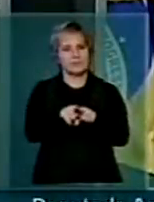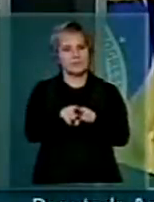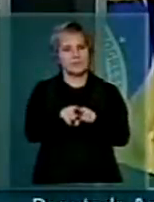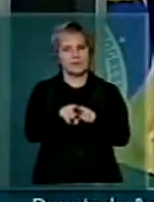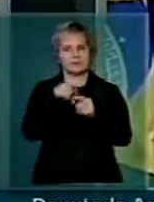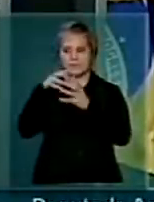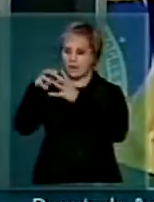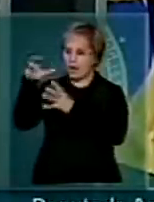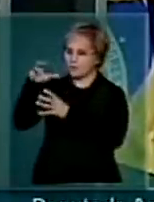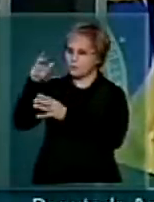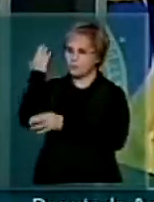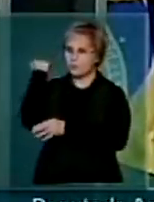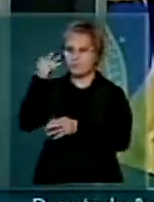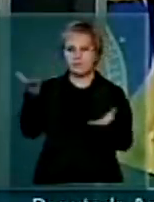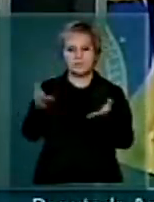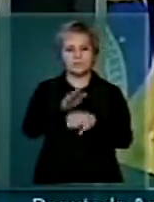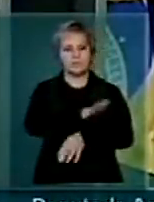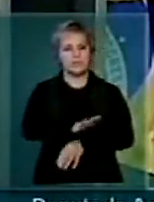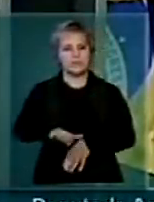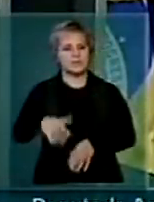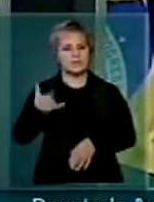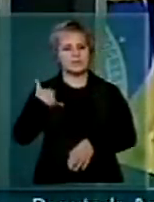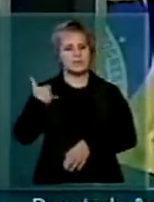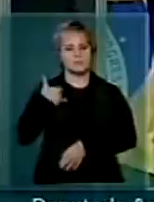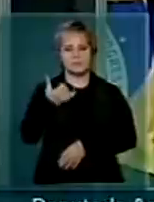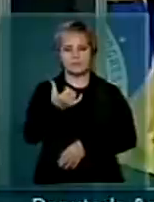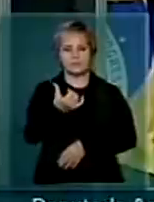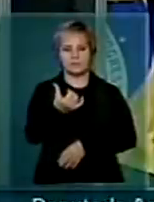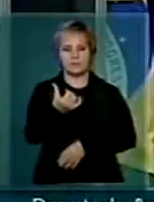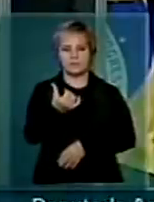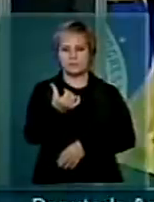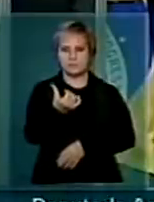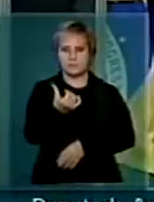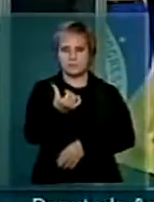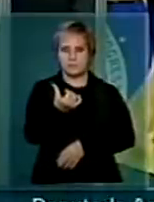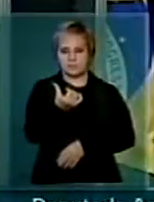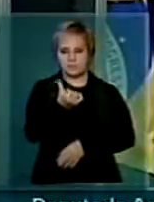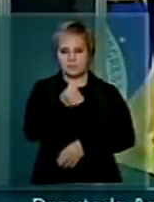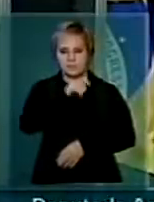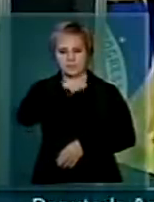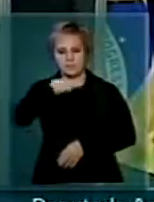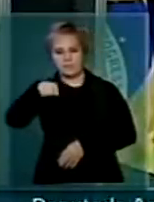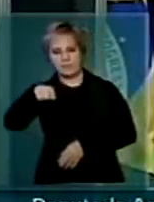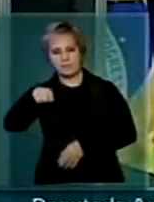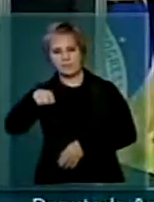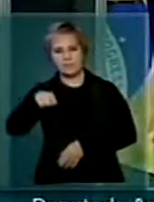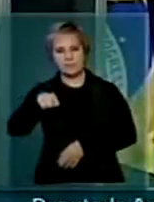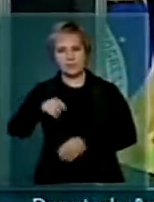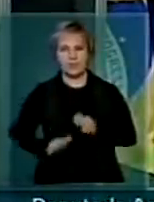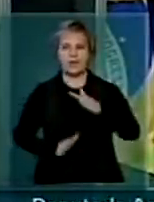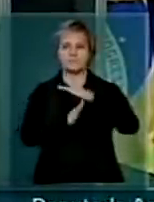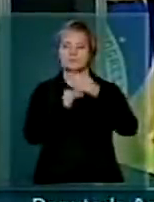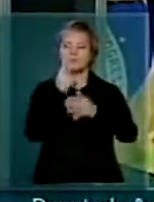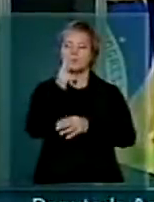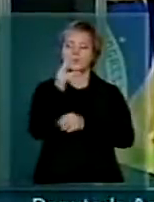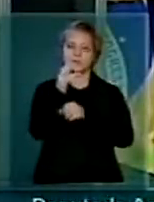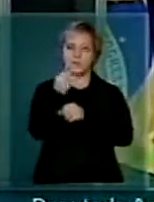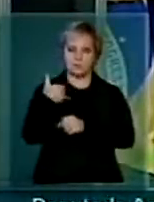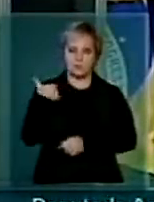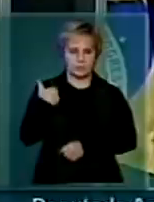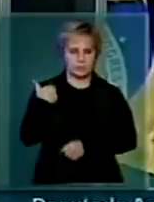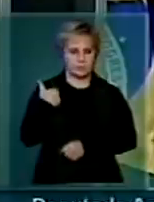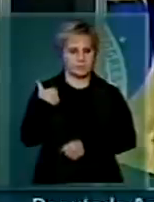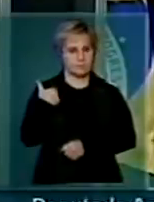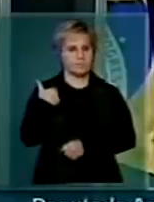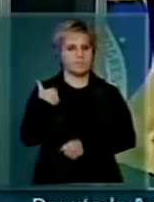passou a incluir crianças de 6, com mais de 6 meses e menores de 2 anos. Isso aumenta